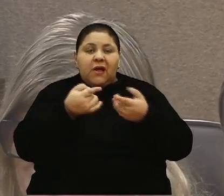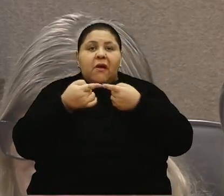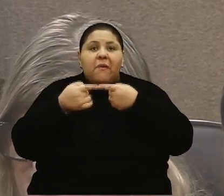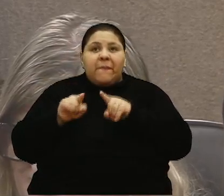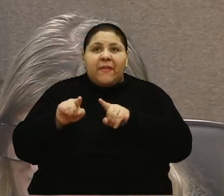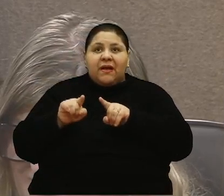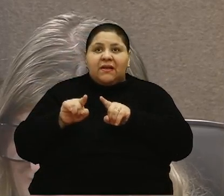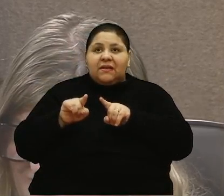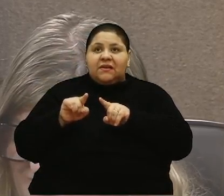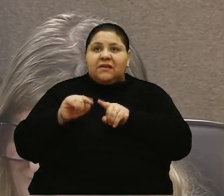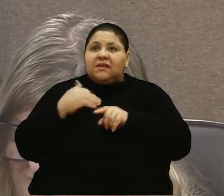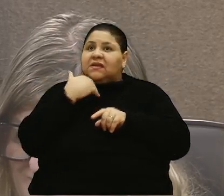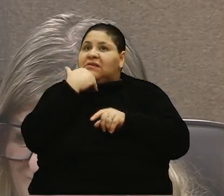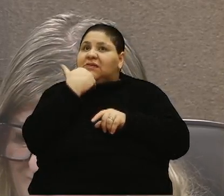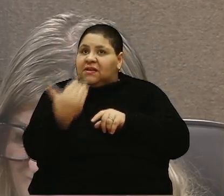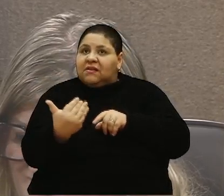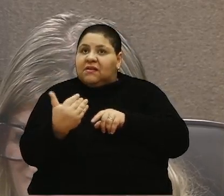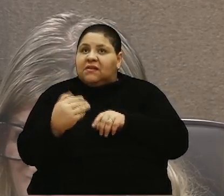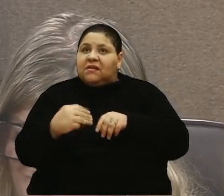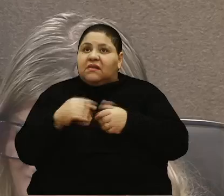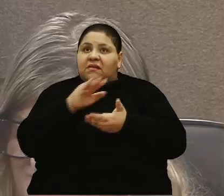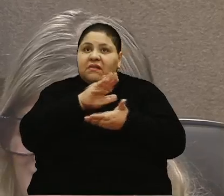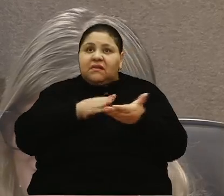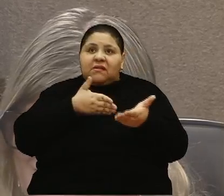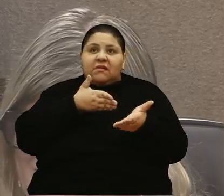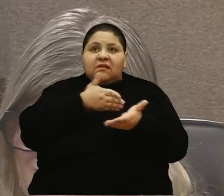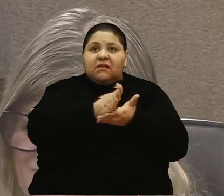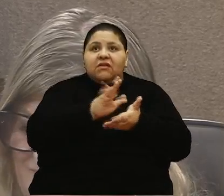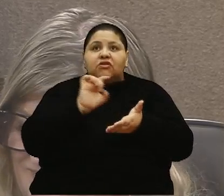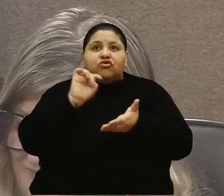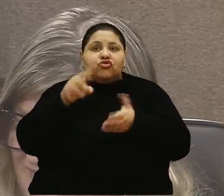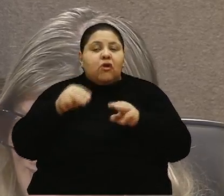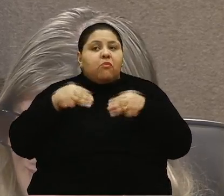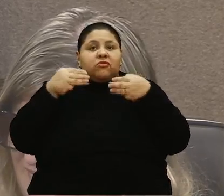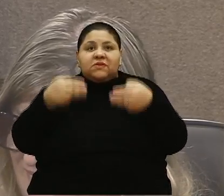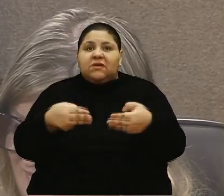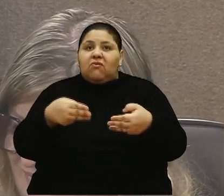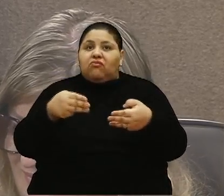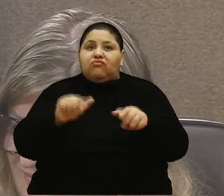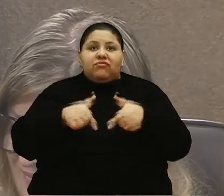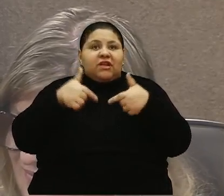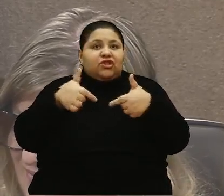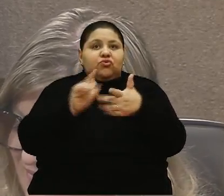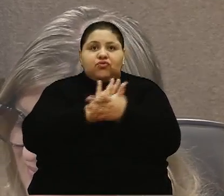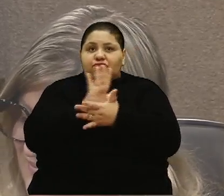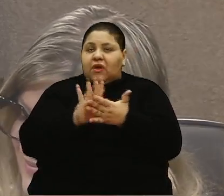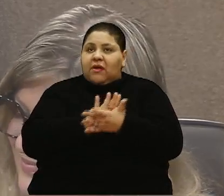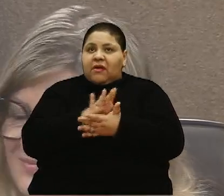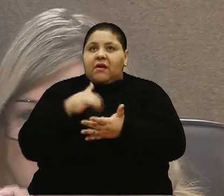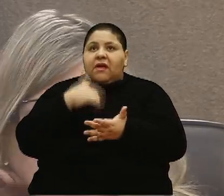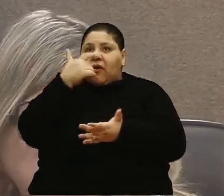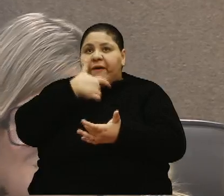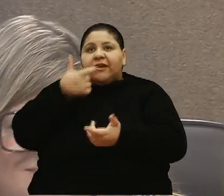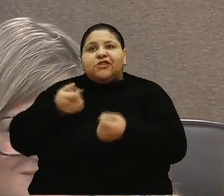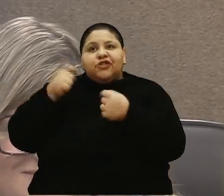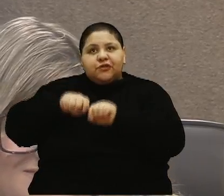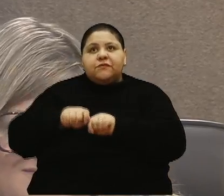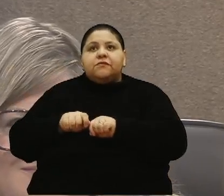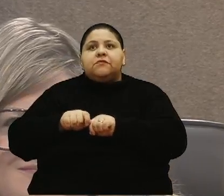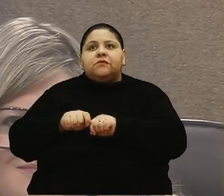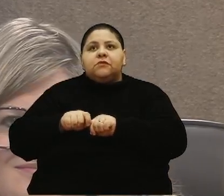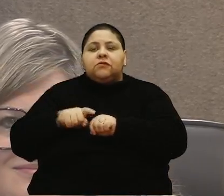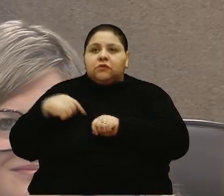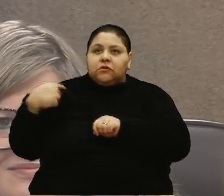quero ir além. De nada adianta a gente fazer uma moção e aprovar uma moção e ficar só pela moção, né? Eu acho que a gente precisa, e